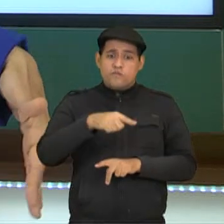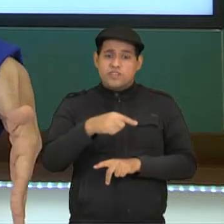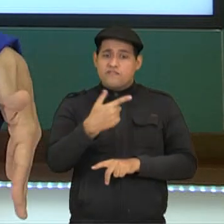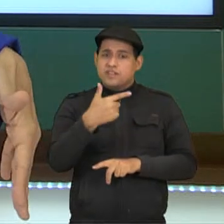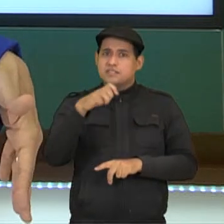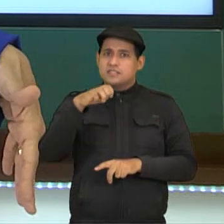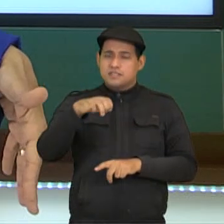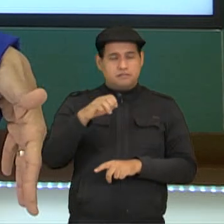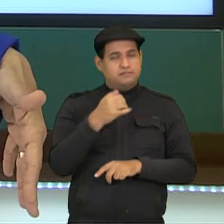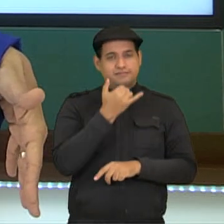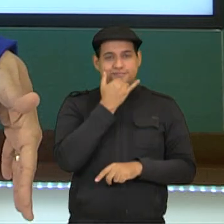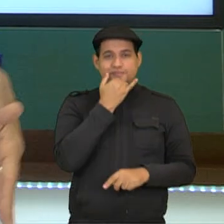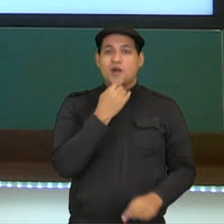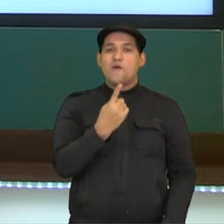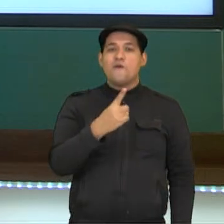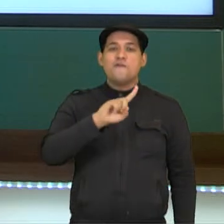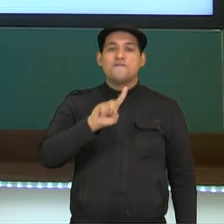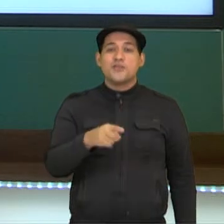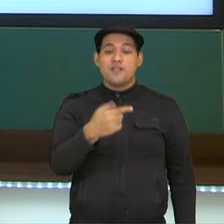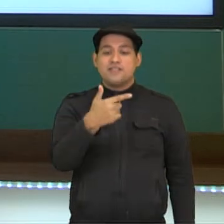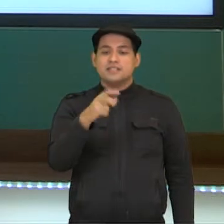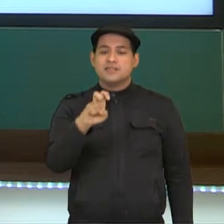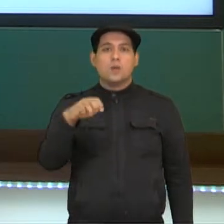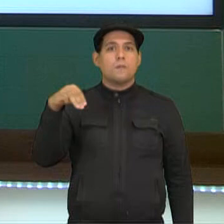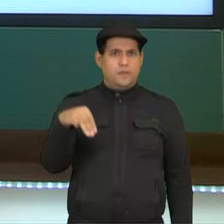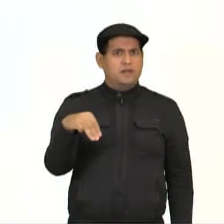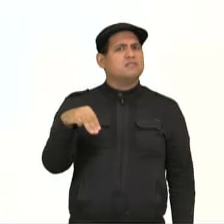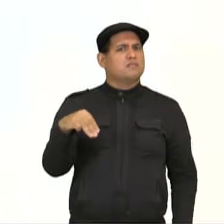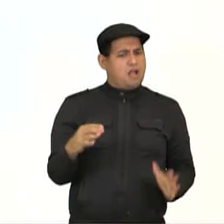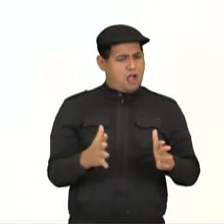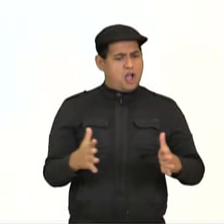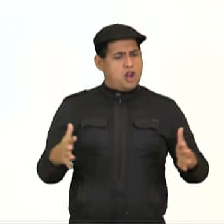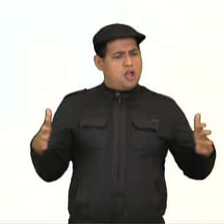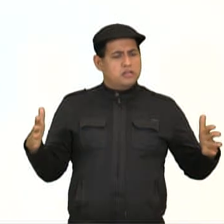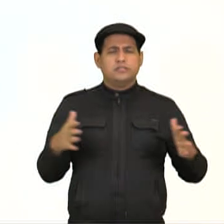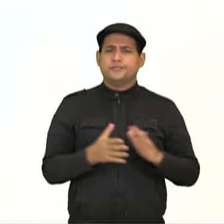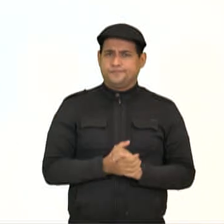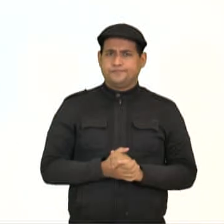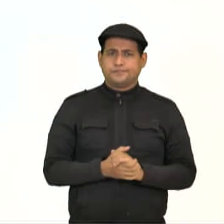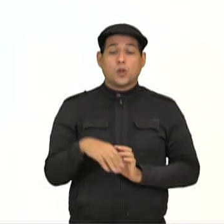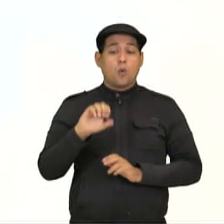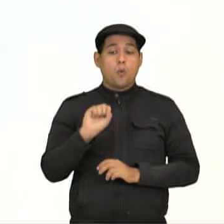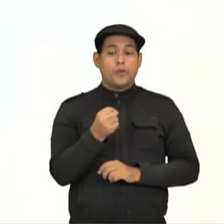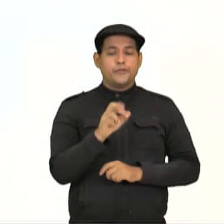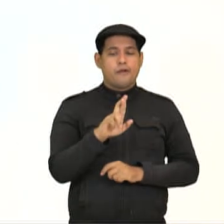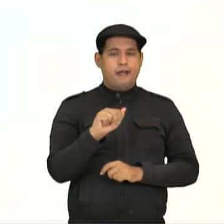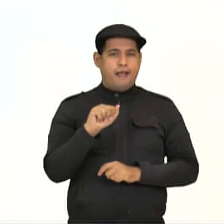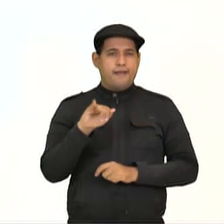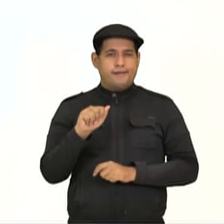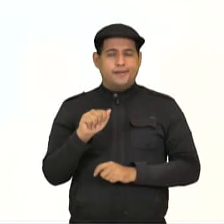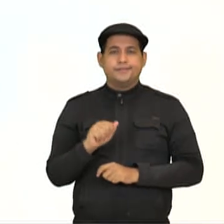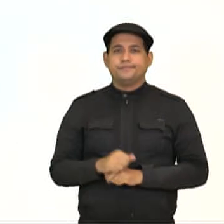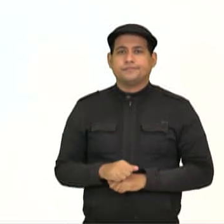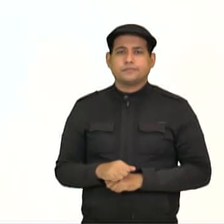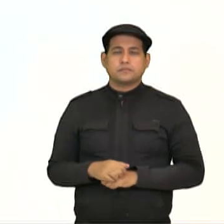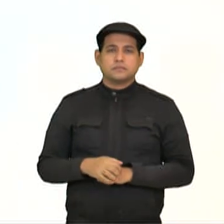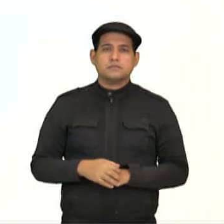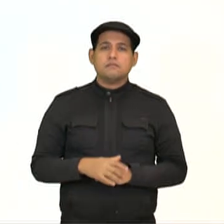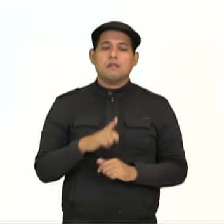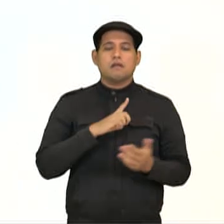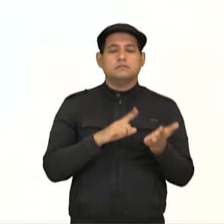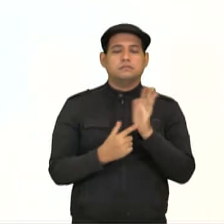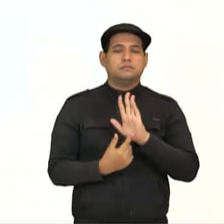pense, 1,25 m é bastante, tá? E daí são 8 raias, né? Uma pista oficial, tá? Então tá aí